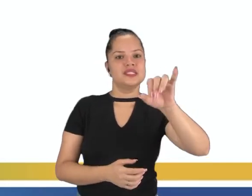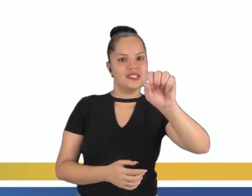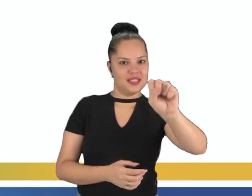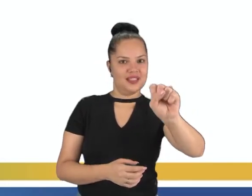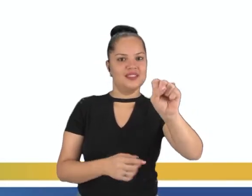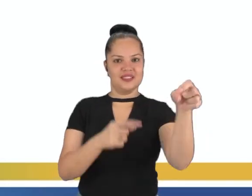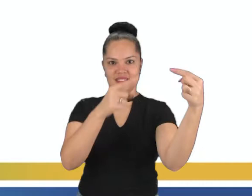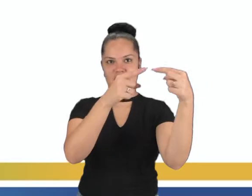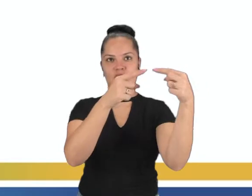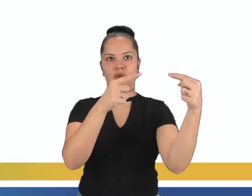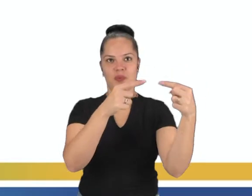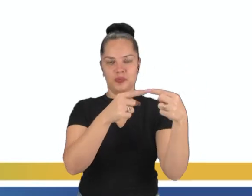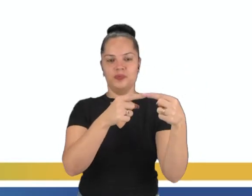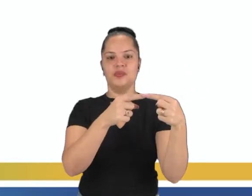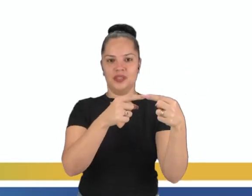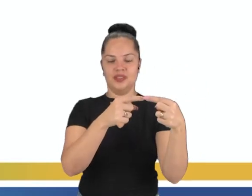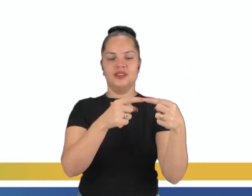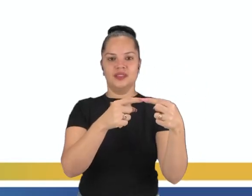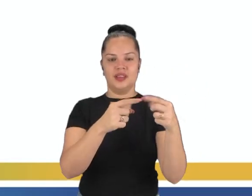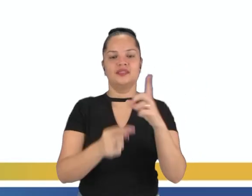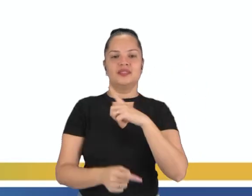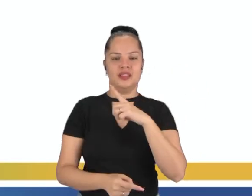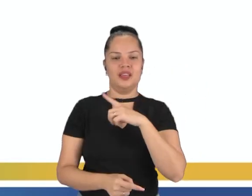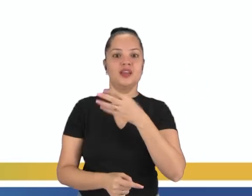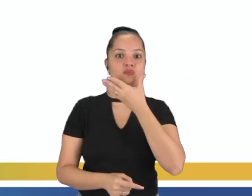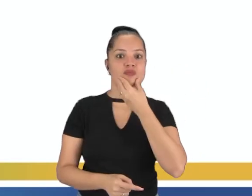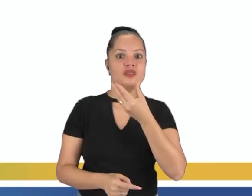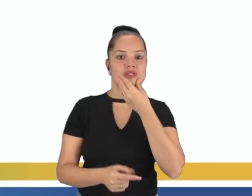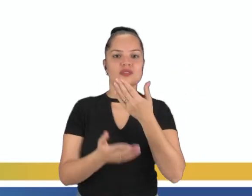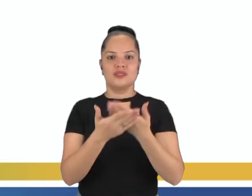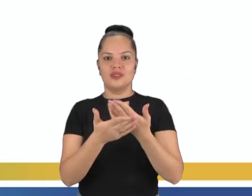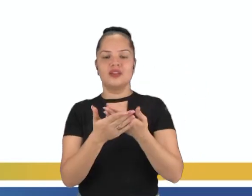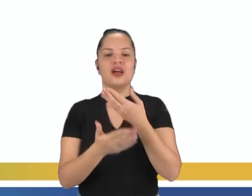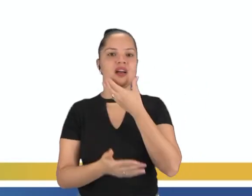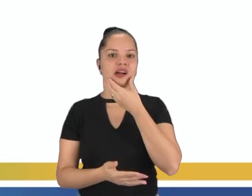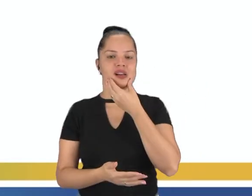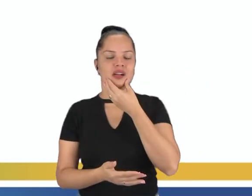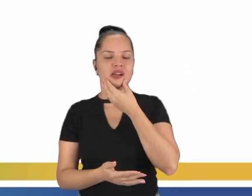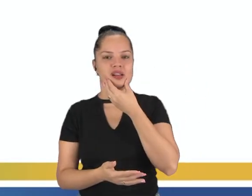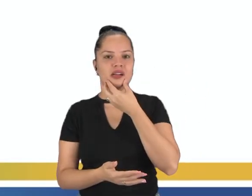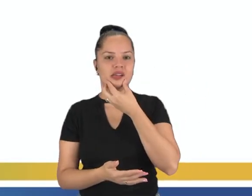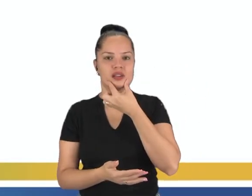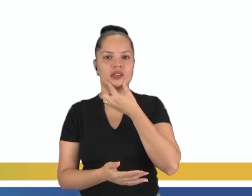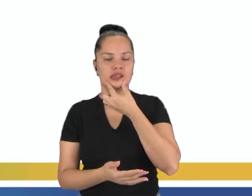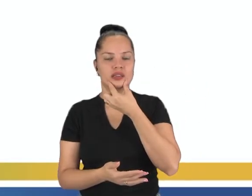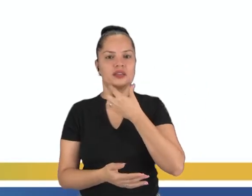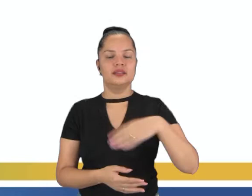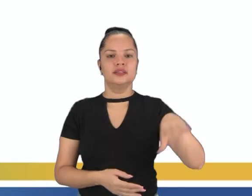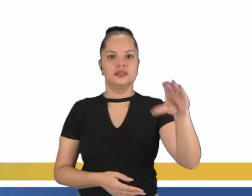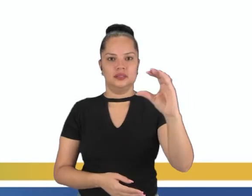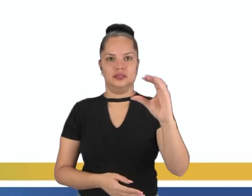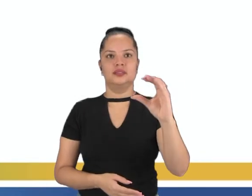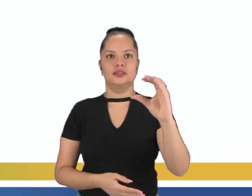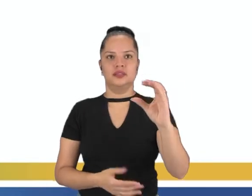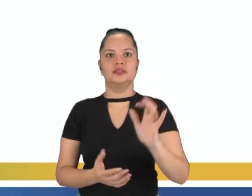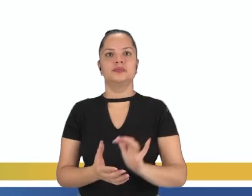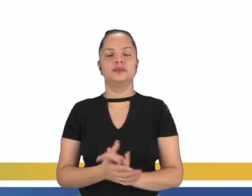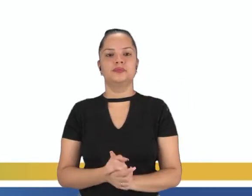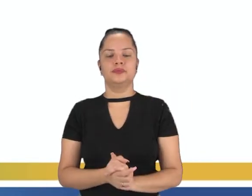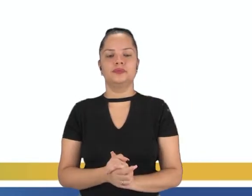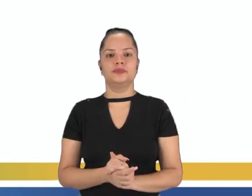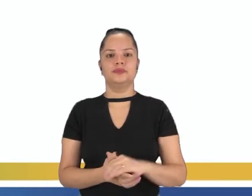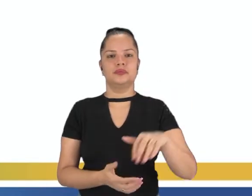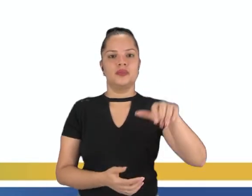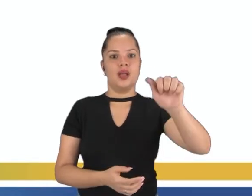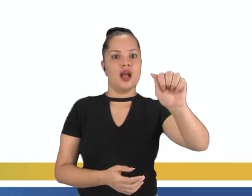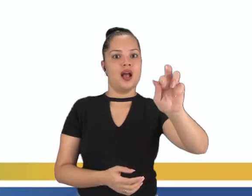studying English. Há um garoto estudando inglês. Na letra C, there are teachers